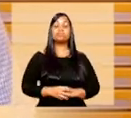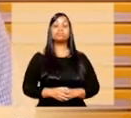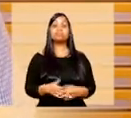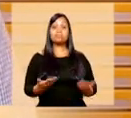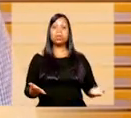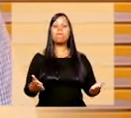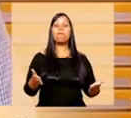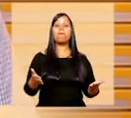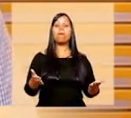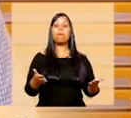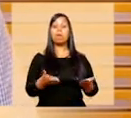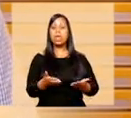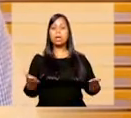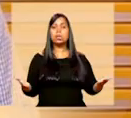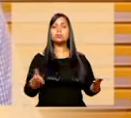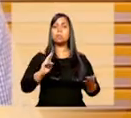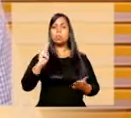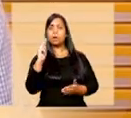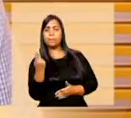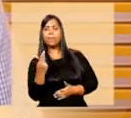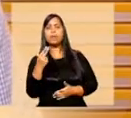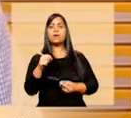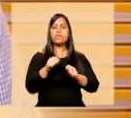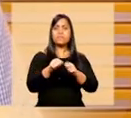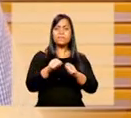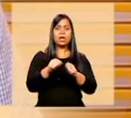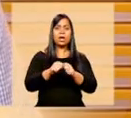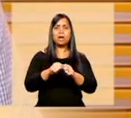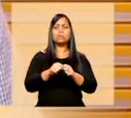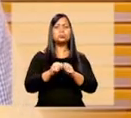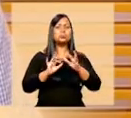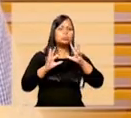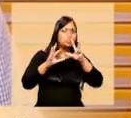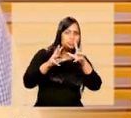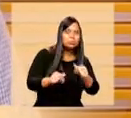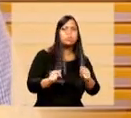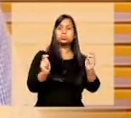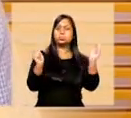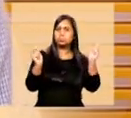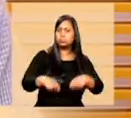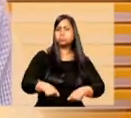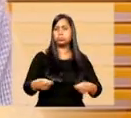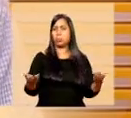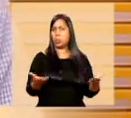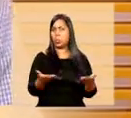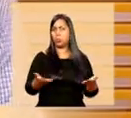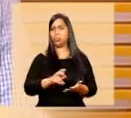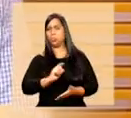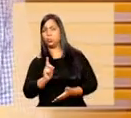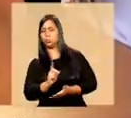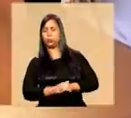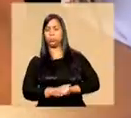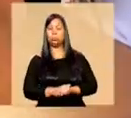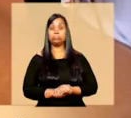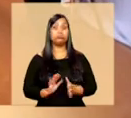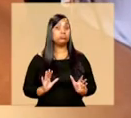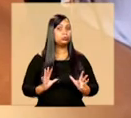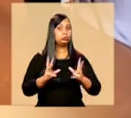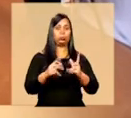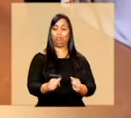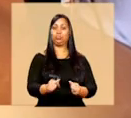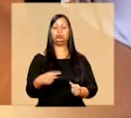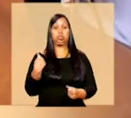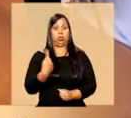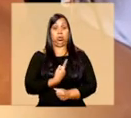2019. O HB realiza todos os tipos de transplantes possíveis hoje ou não?